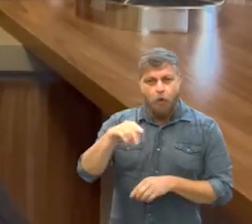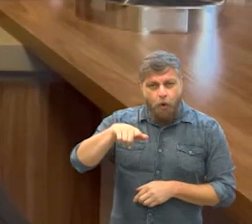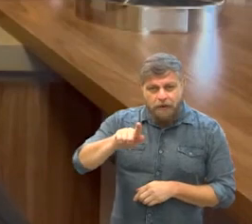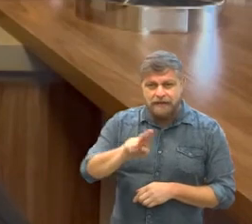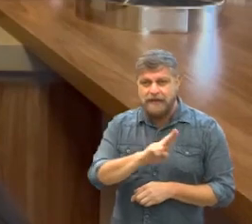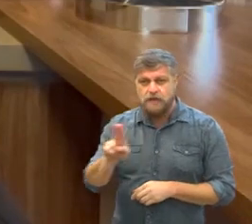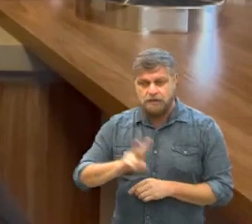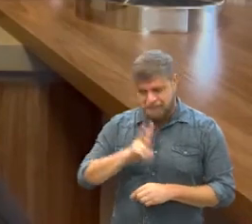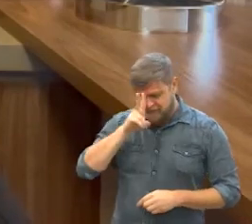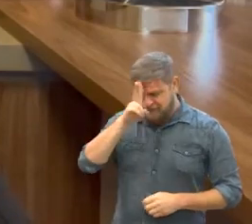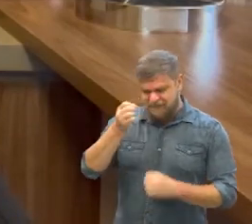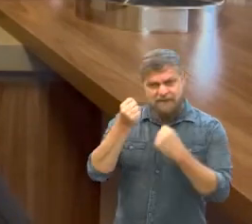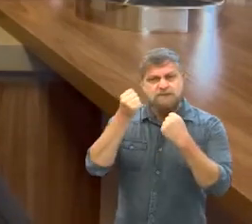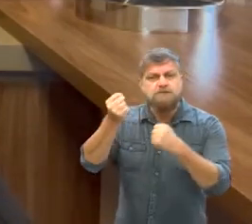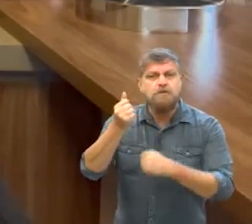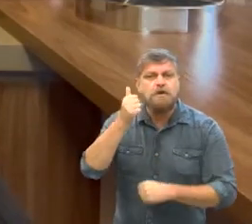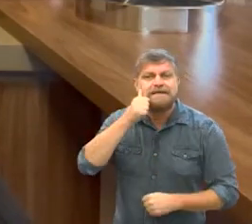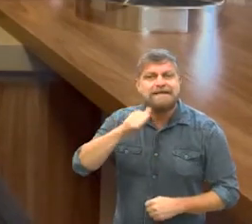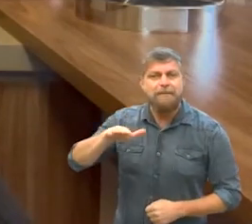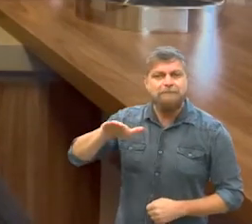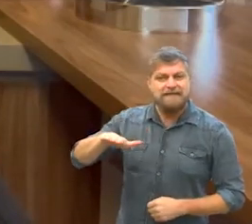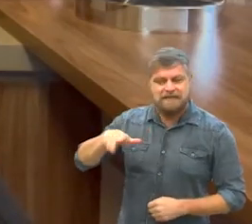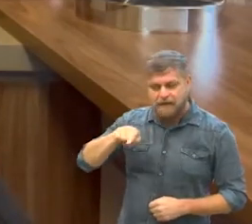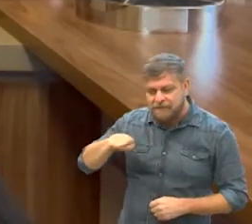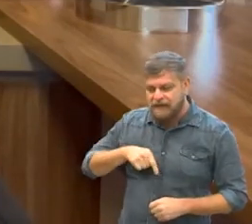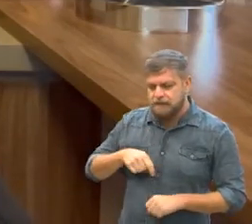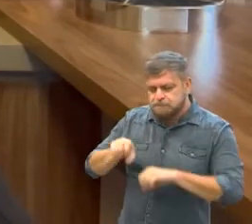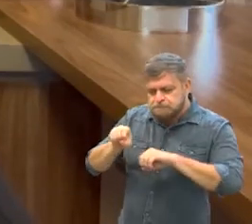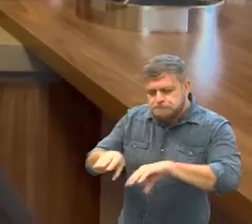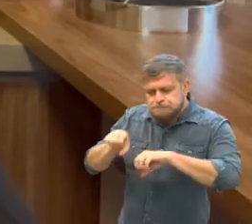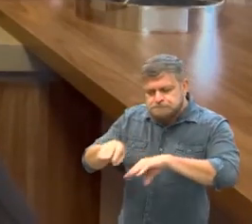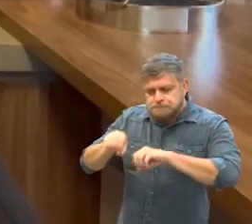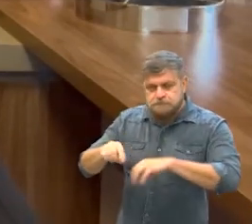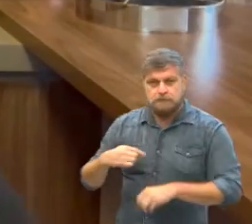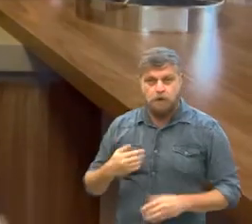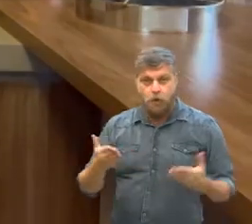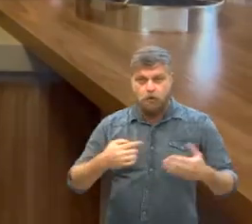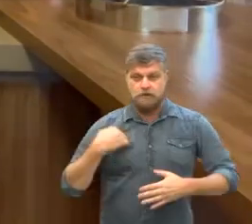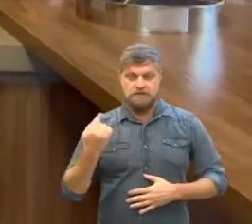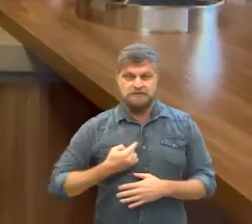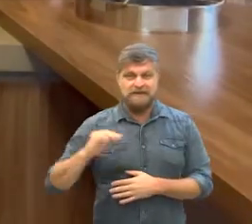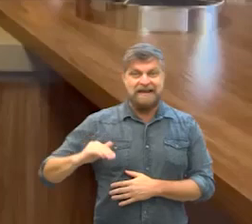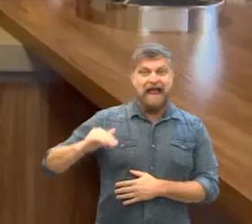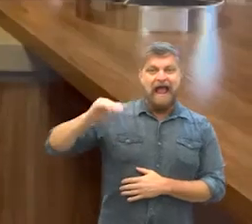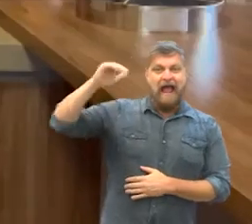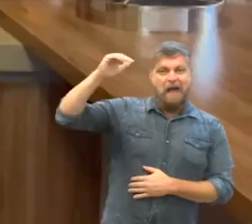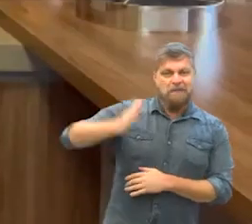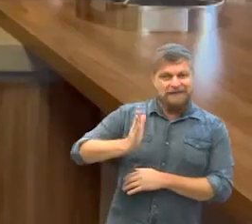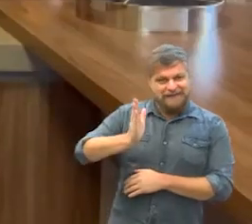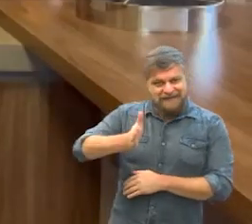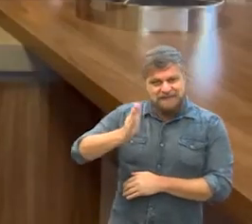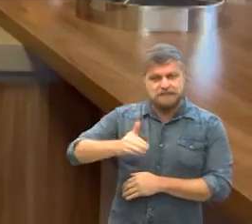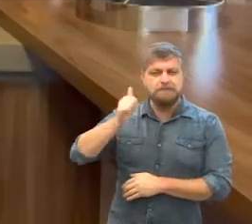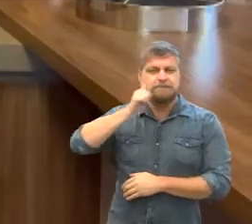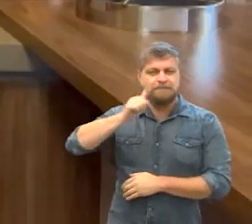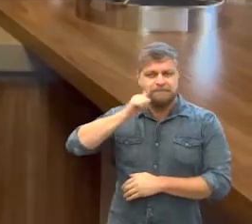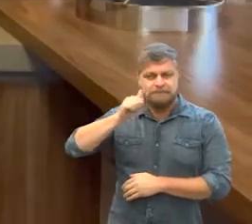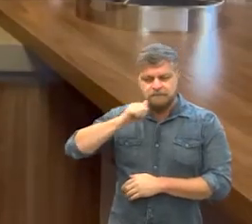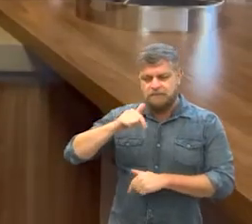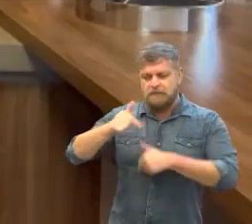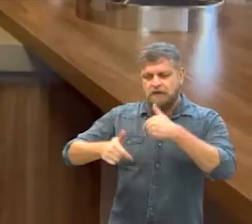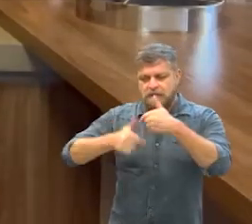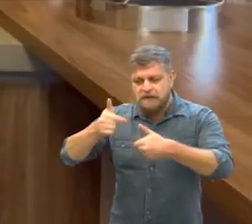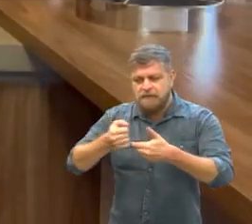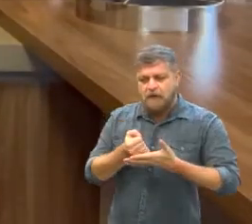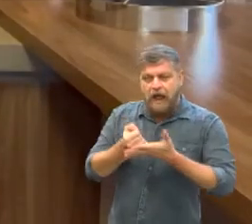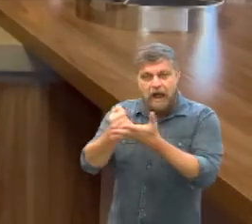chamada Força Menina, que é a questão de formação dessa menina, né? Hoje a gente está trabalhando com a mulher já